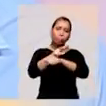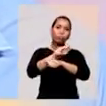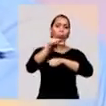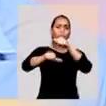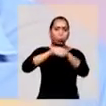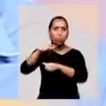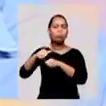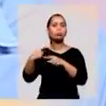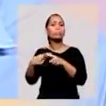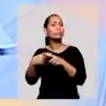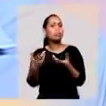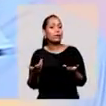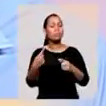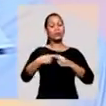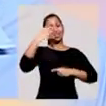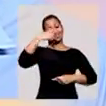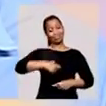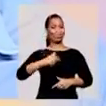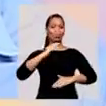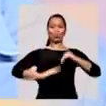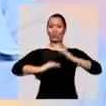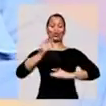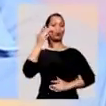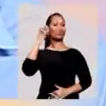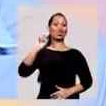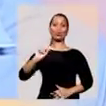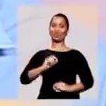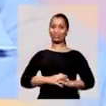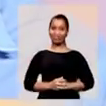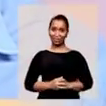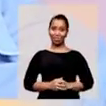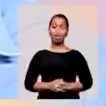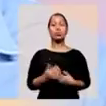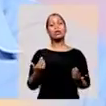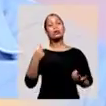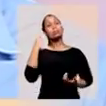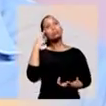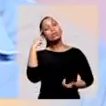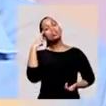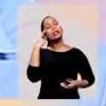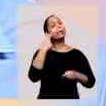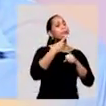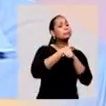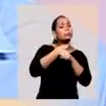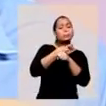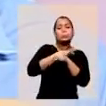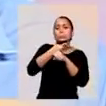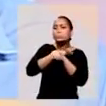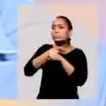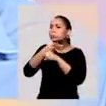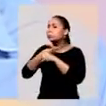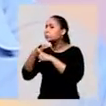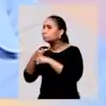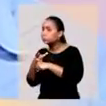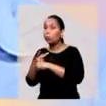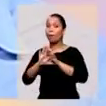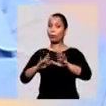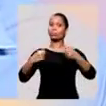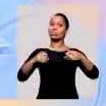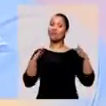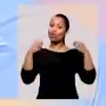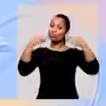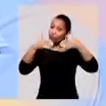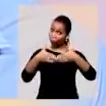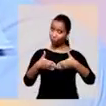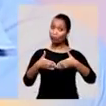gente falou do profissional que muitas vezes não sabe o que quer. O primeiro emprego, ele está tentando se achar nessa esfera de mercado, só que ele precisa